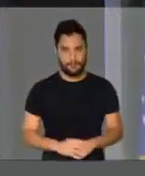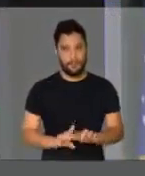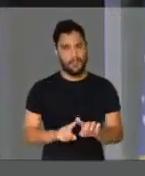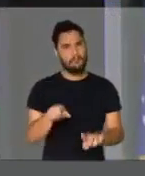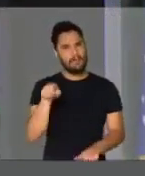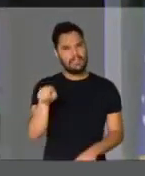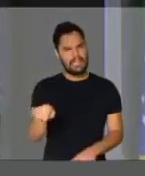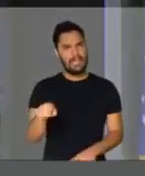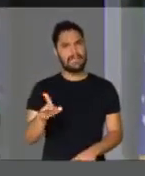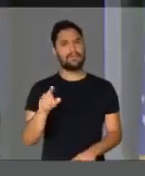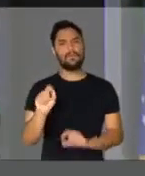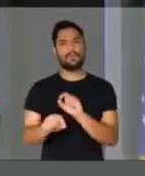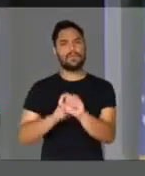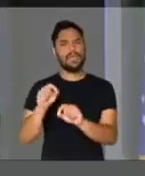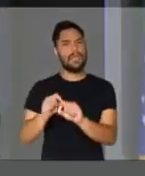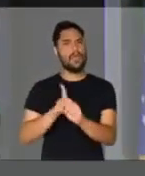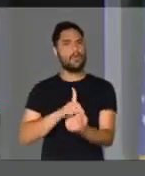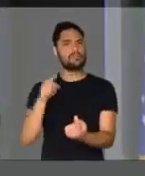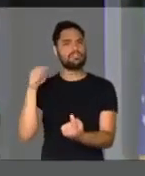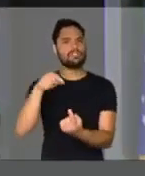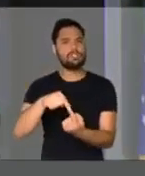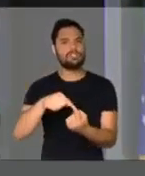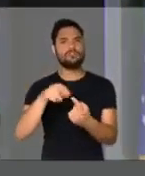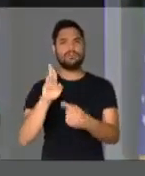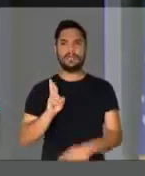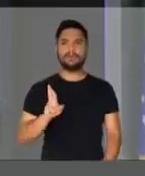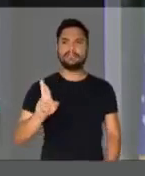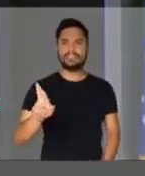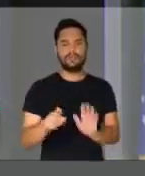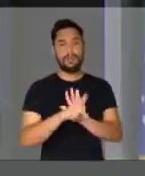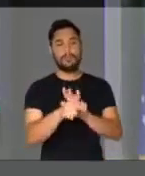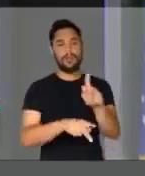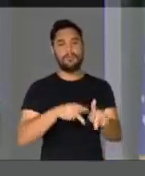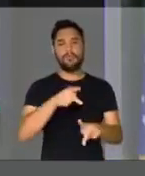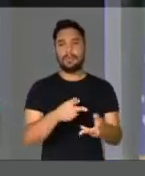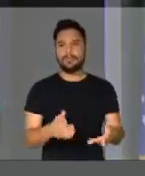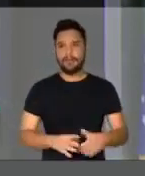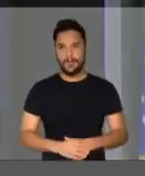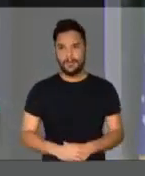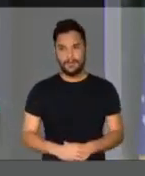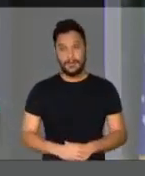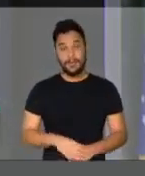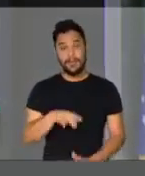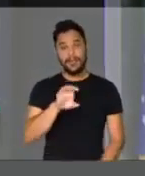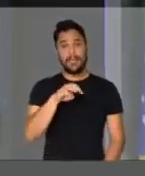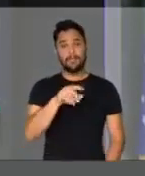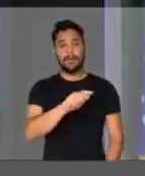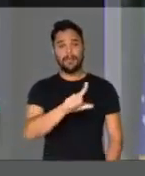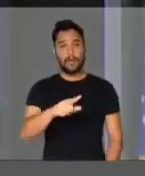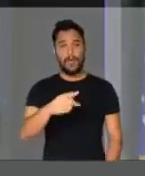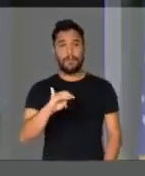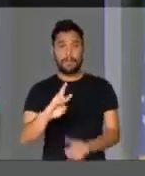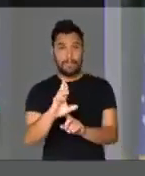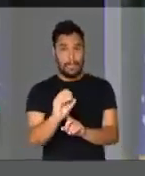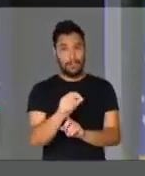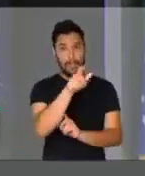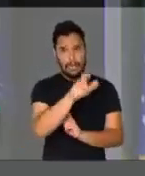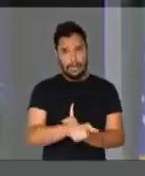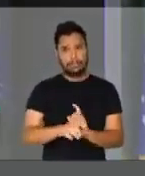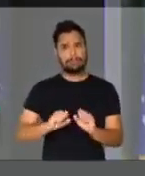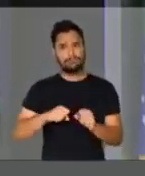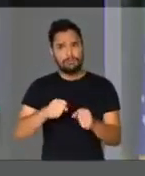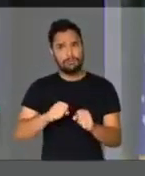ideais e princípios de luta pela representatividade dos mato-grossenses a nível nacional, que Emanuel Pinheiro da Silva Primo dedicou sua